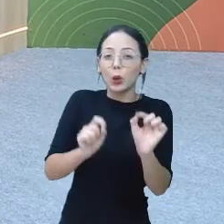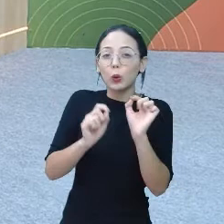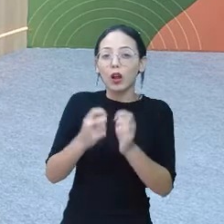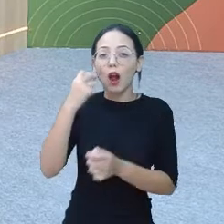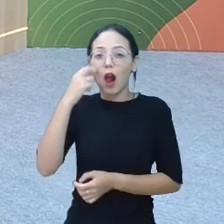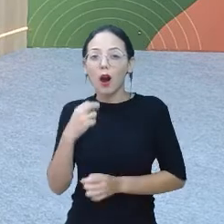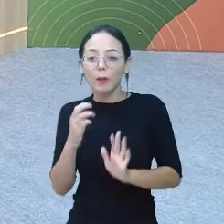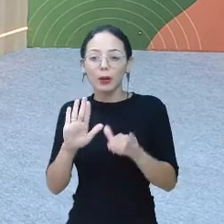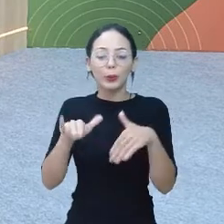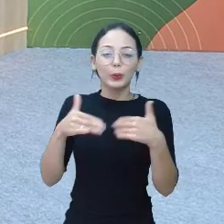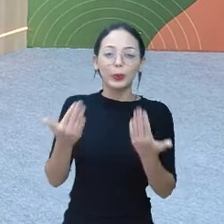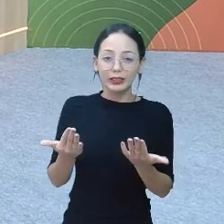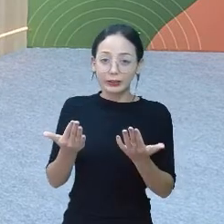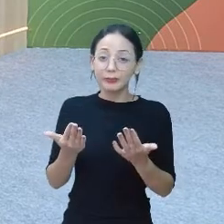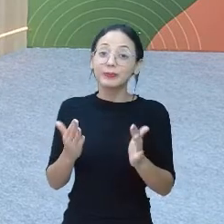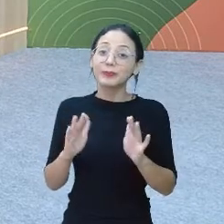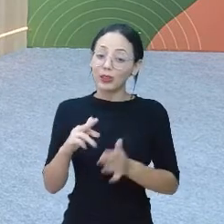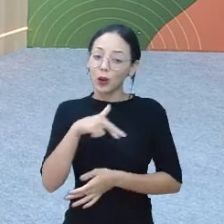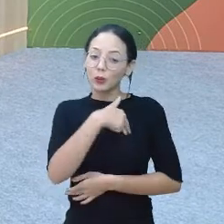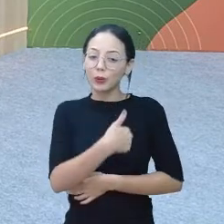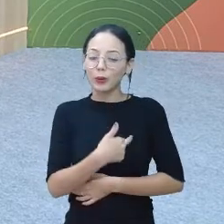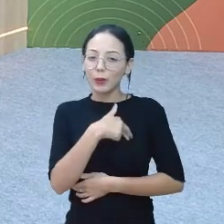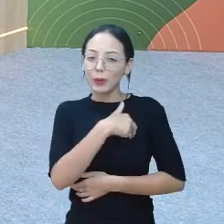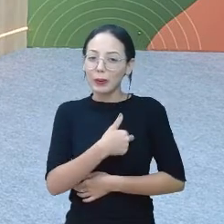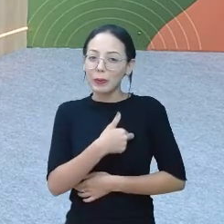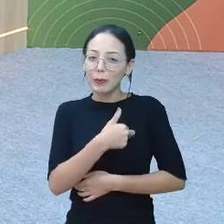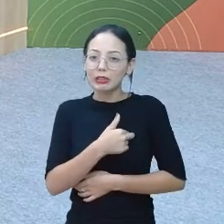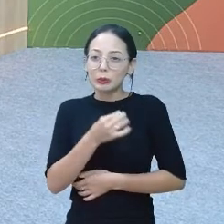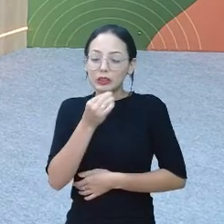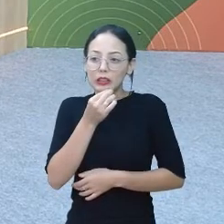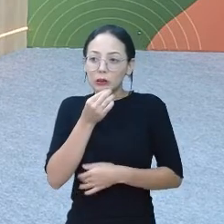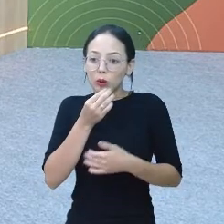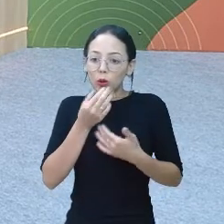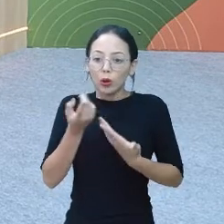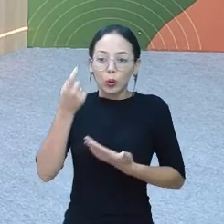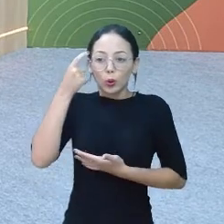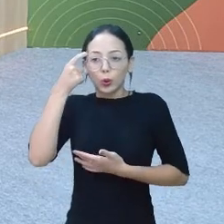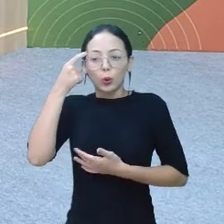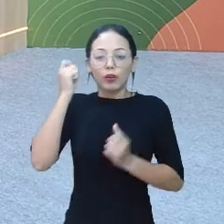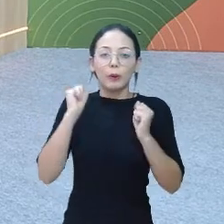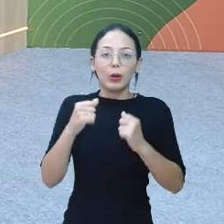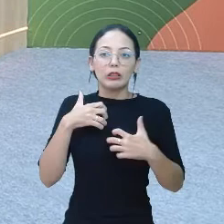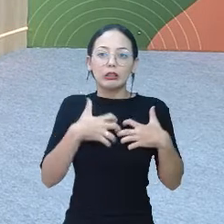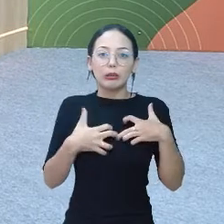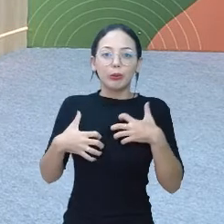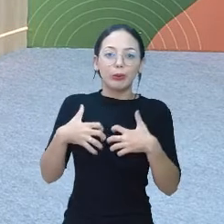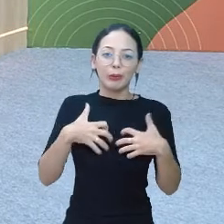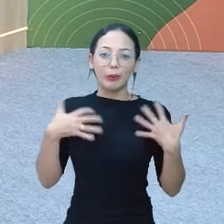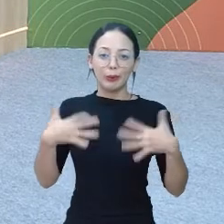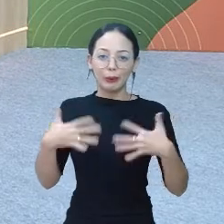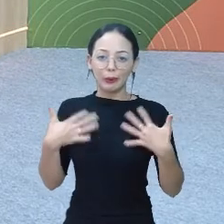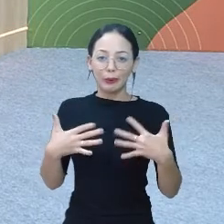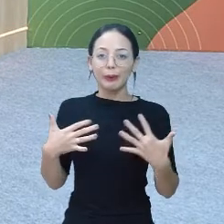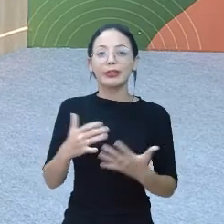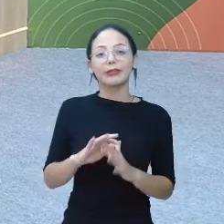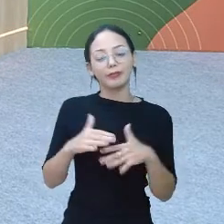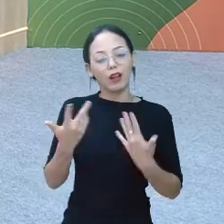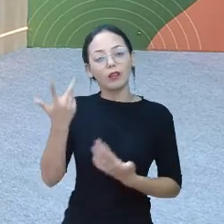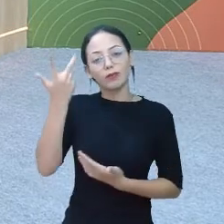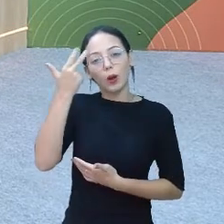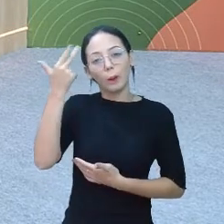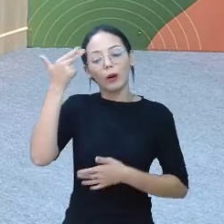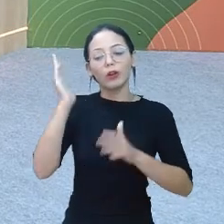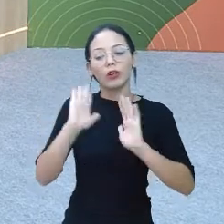quando foi roubado. Então, o romance policial, quando fica aberto, ele pode gerar aí uma frustração para o leitor. Então, é muito comum que